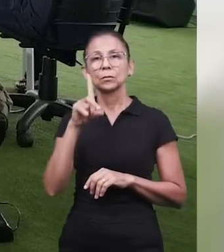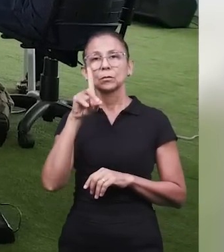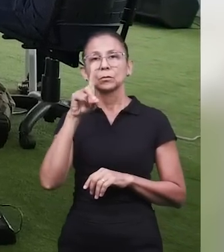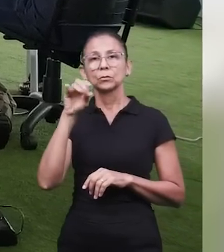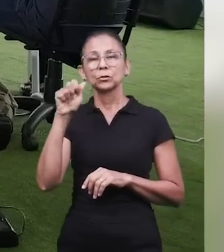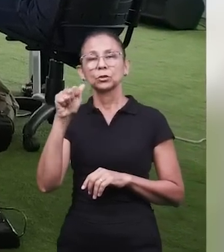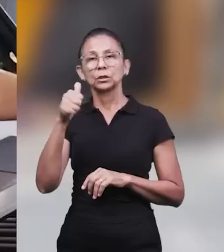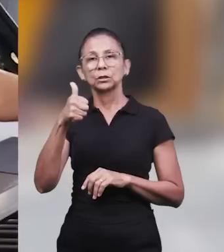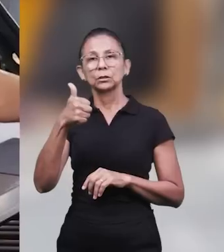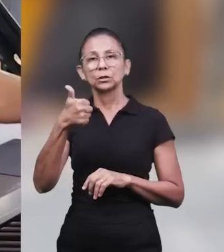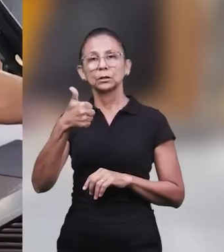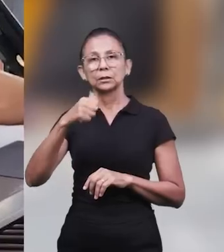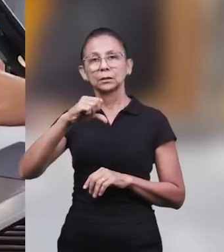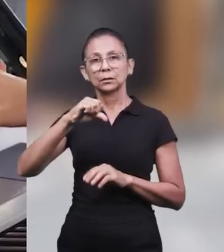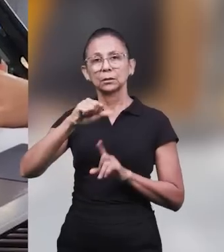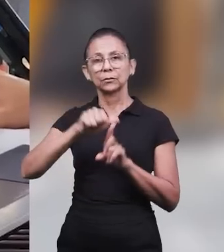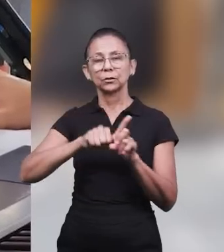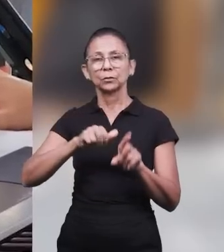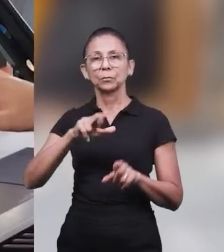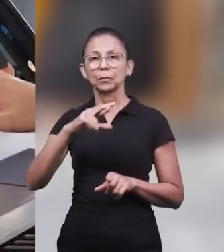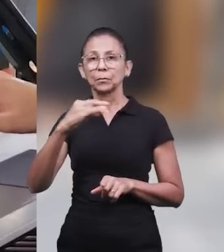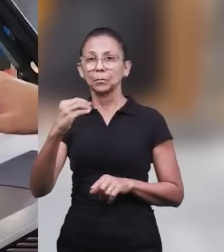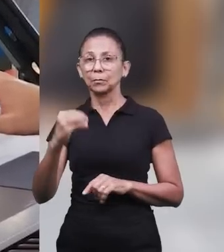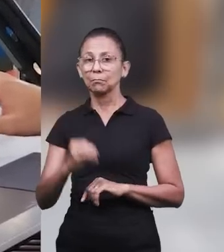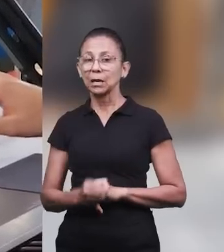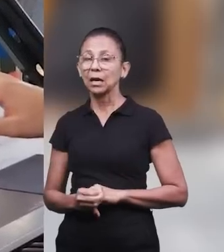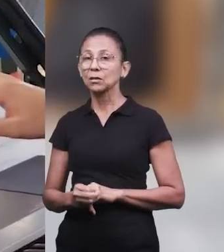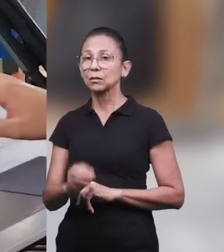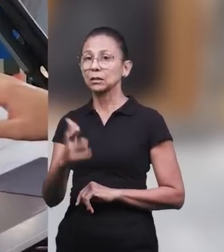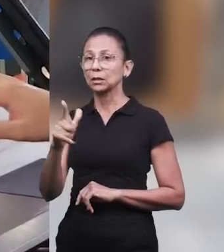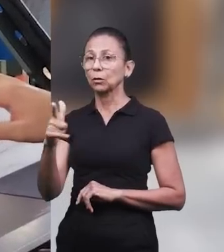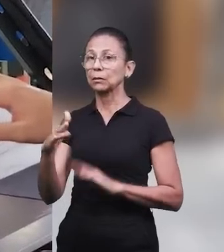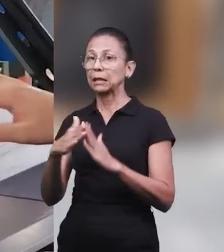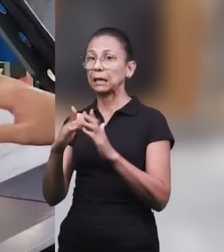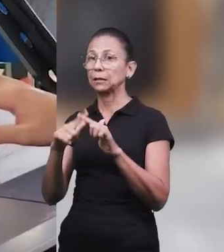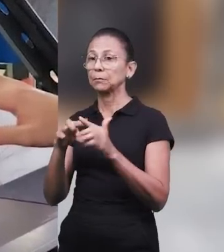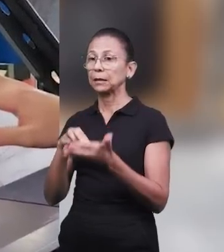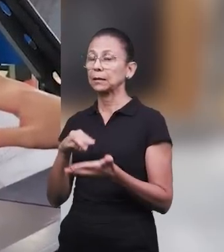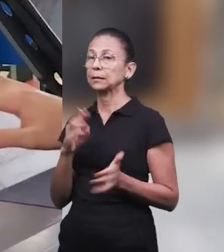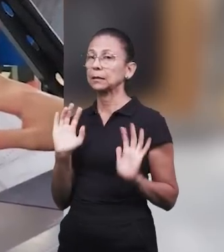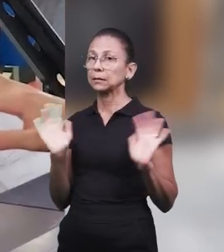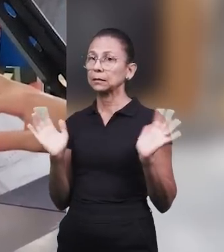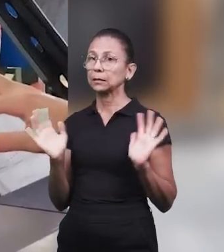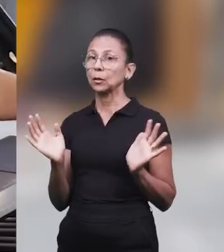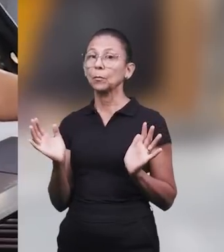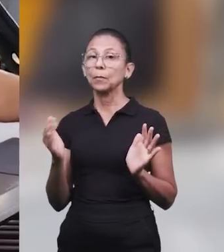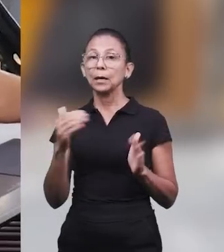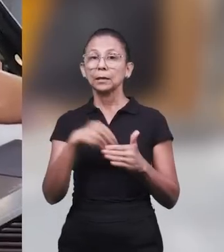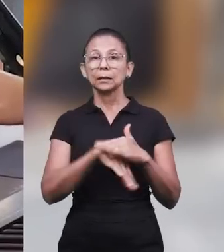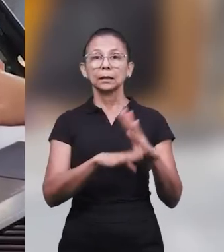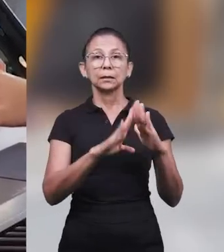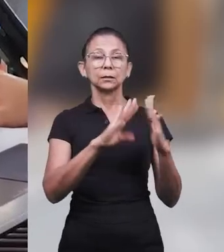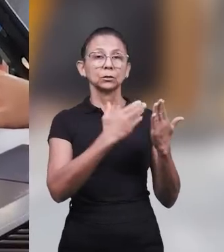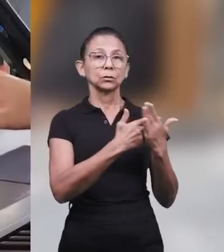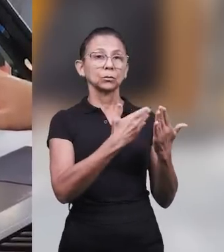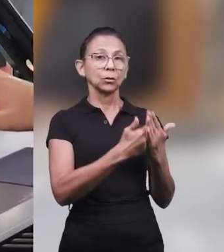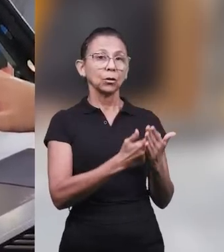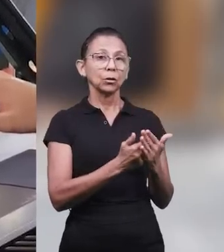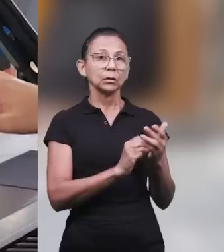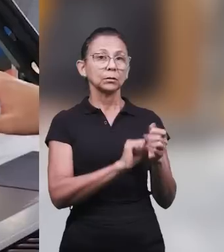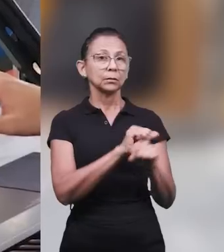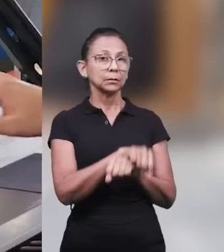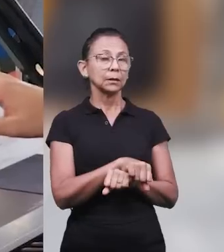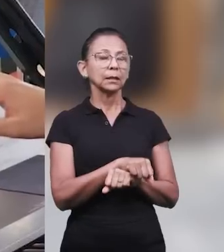Arroio dos Ratos, cidade que ainda não temos igreja, mas numa escola foi realizado um seminário de crianças,